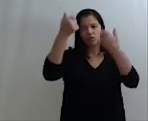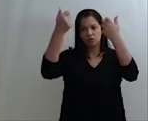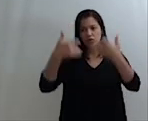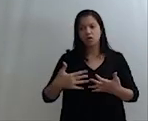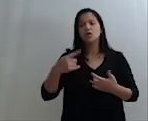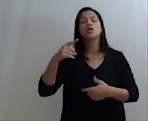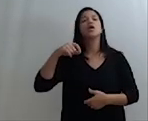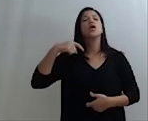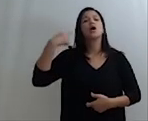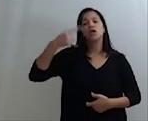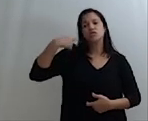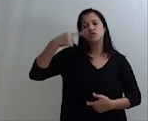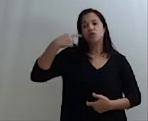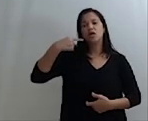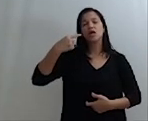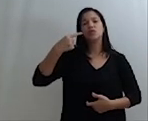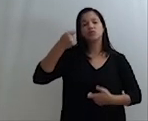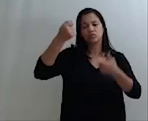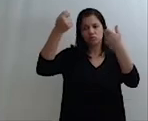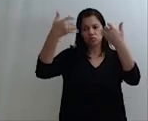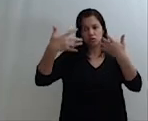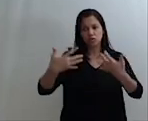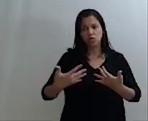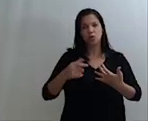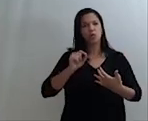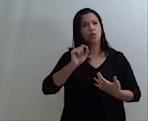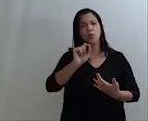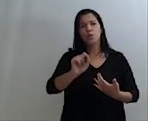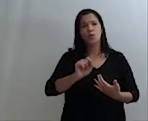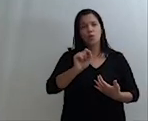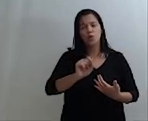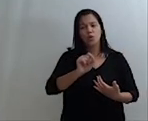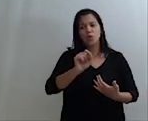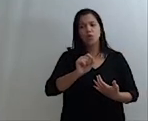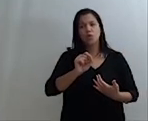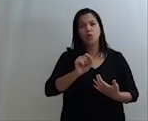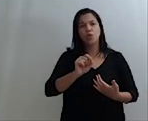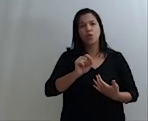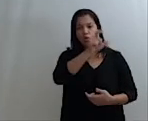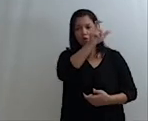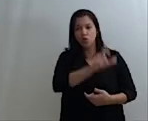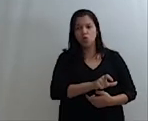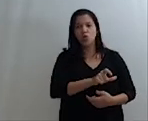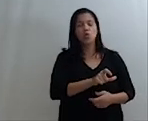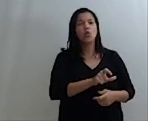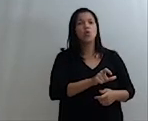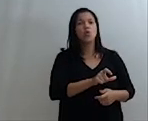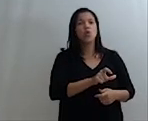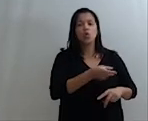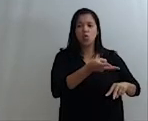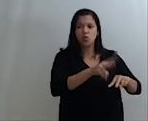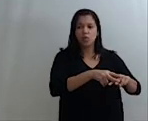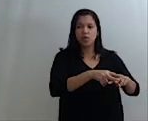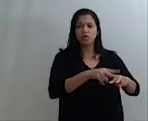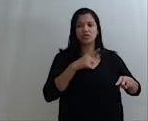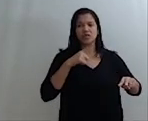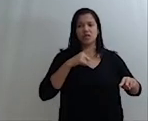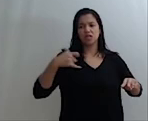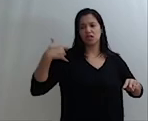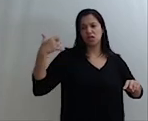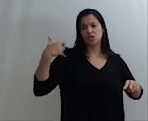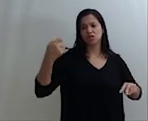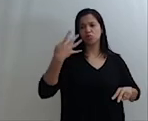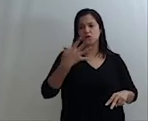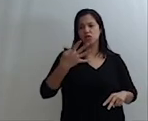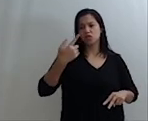defesa na sua manifestação disse que o que o o seu cliente o paciente tem 47 anos de idade